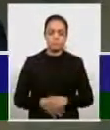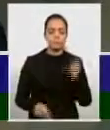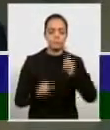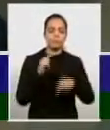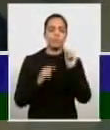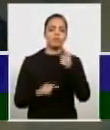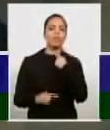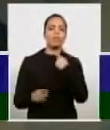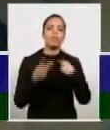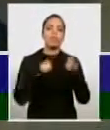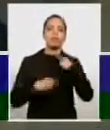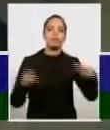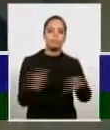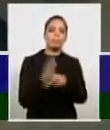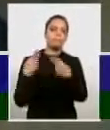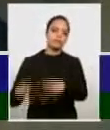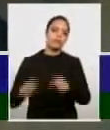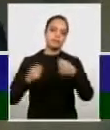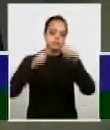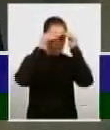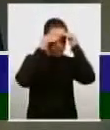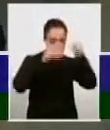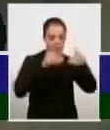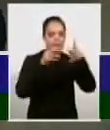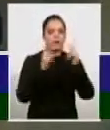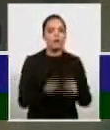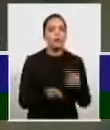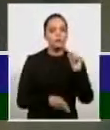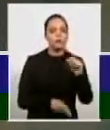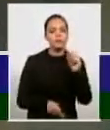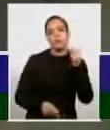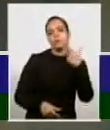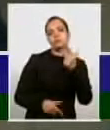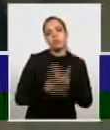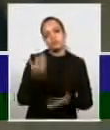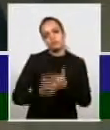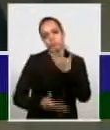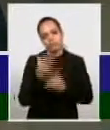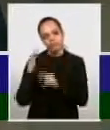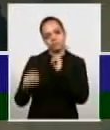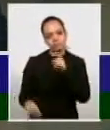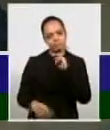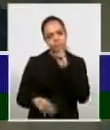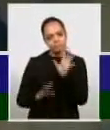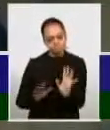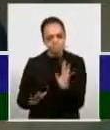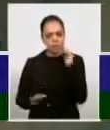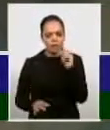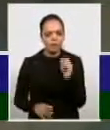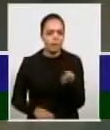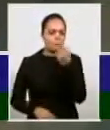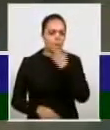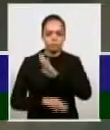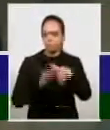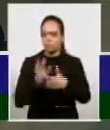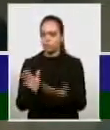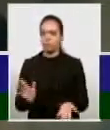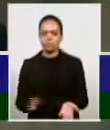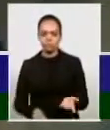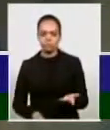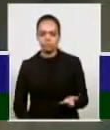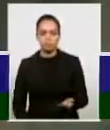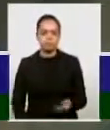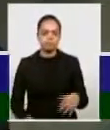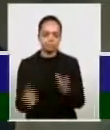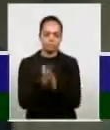pode ser do jeito que eles querem. Tem que ser do jeito que não vai prejudicar nem A e nem B, que seja bom para todo mundo. Então,